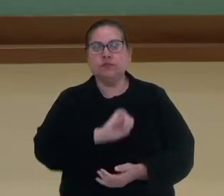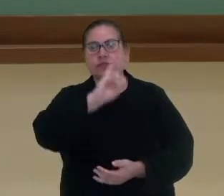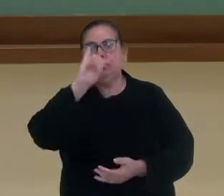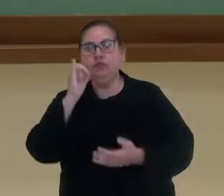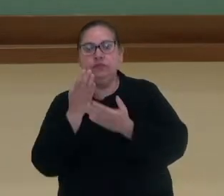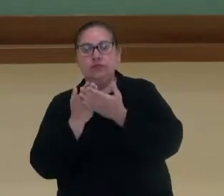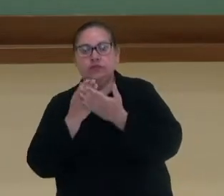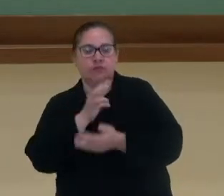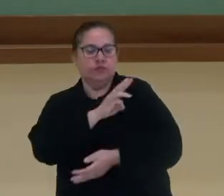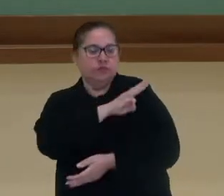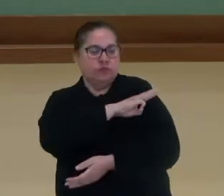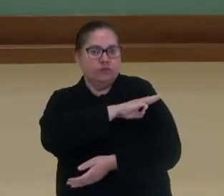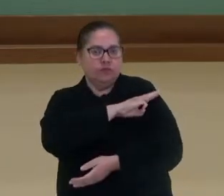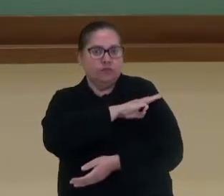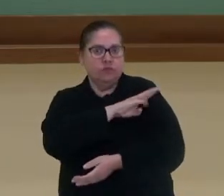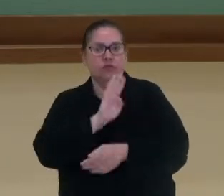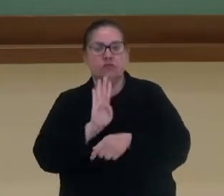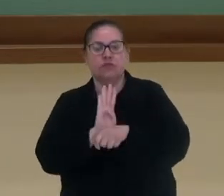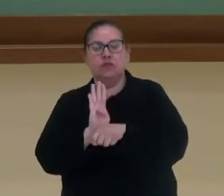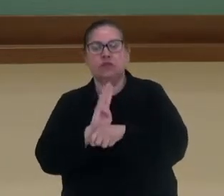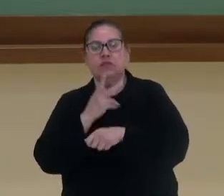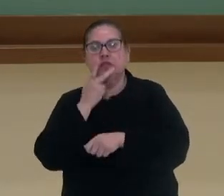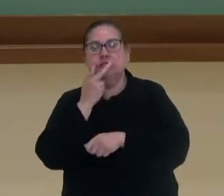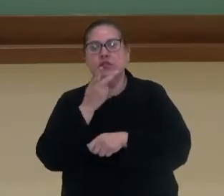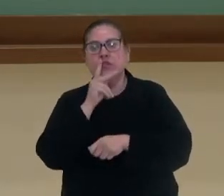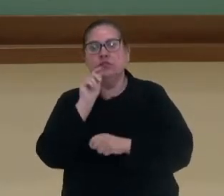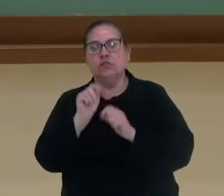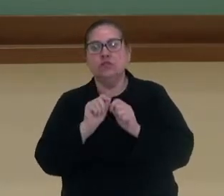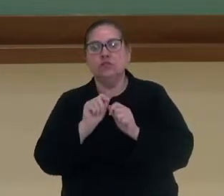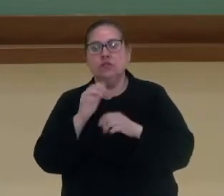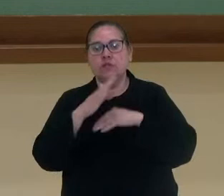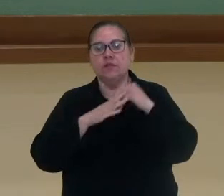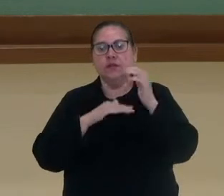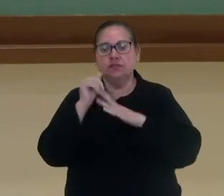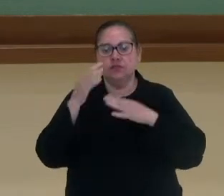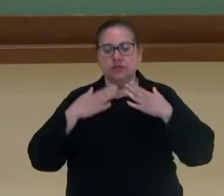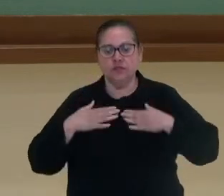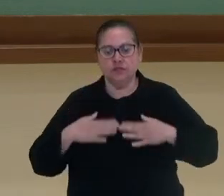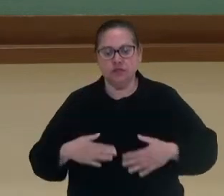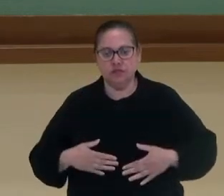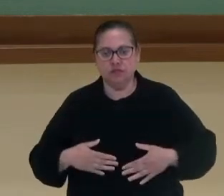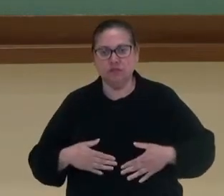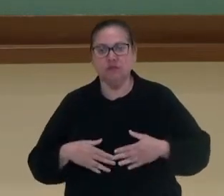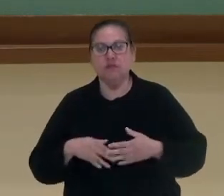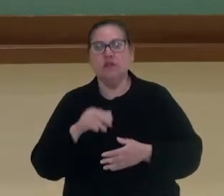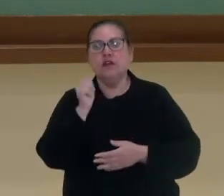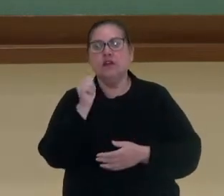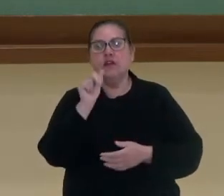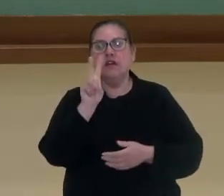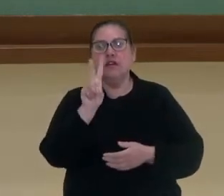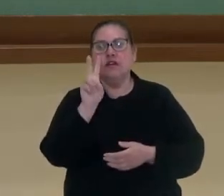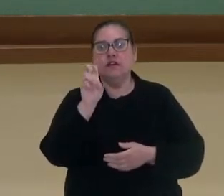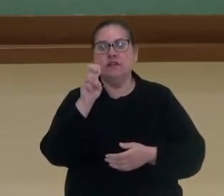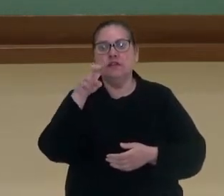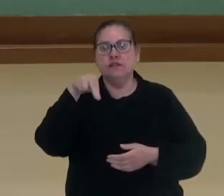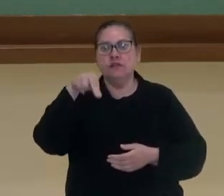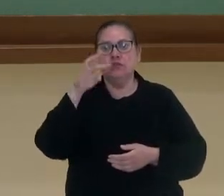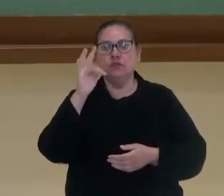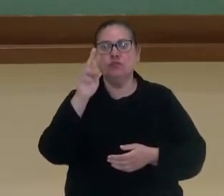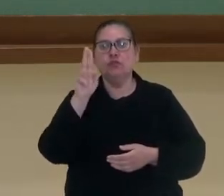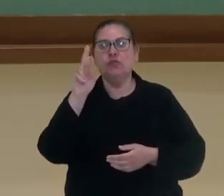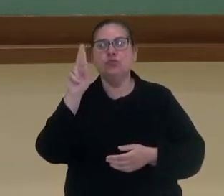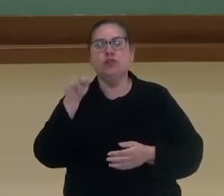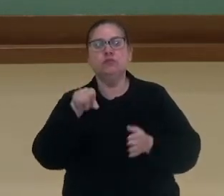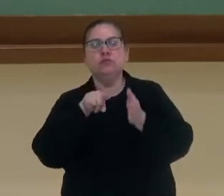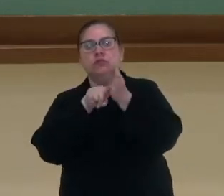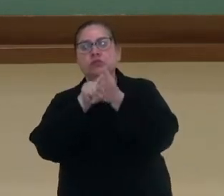Olá, estudantes da terceira série. Nesse vídeo nós vamos falar sobre práticas corporais de aventura. E eu pergunto